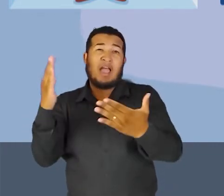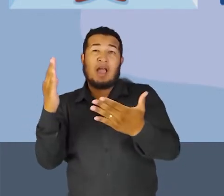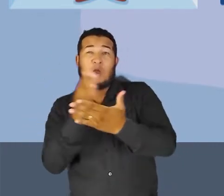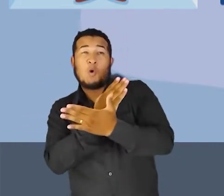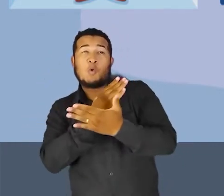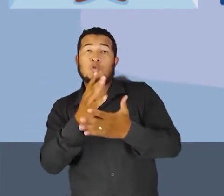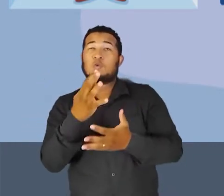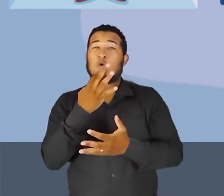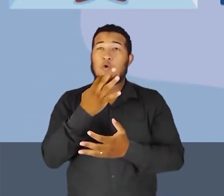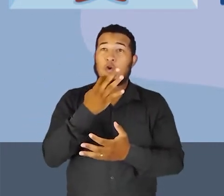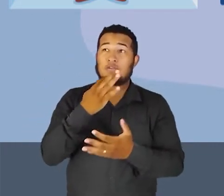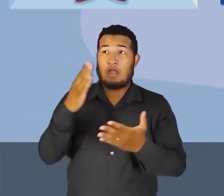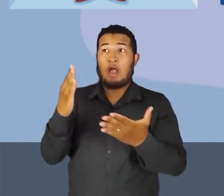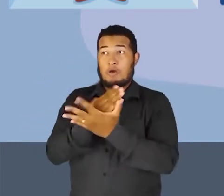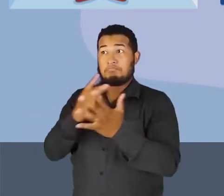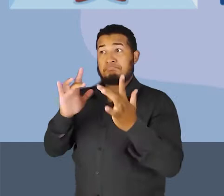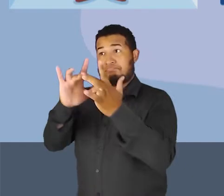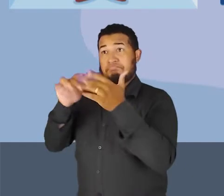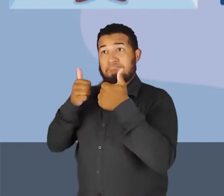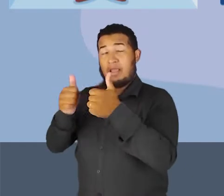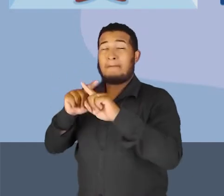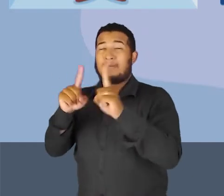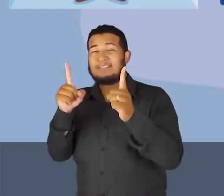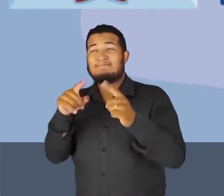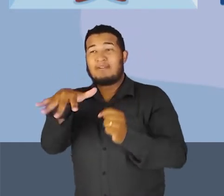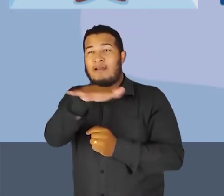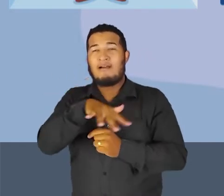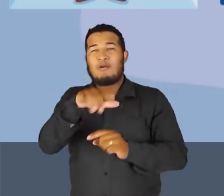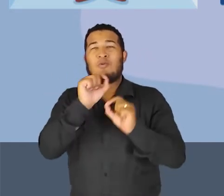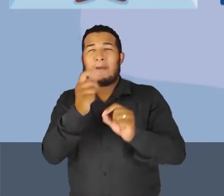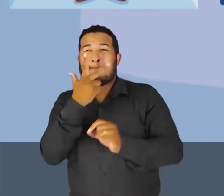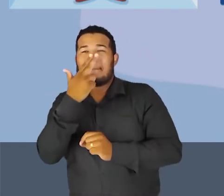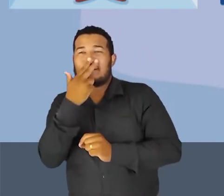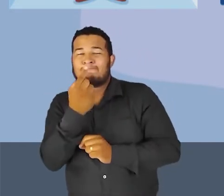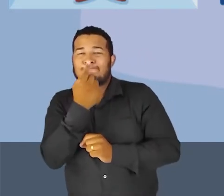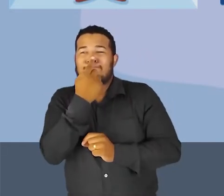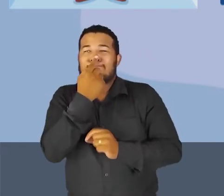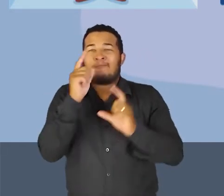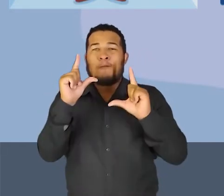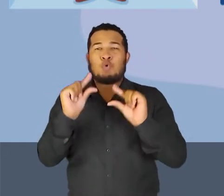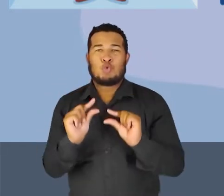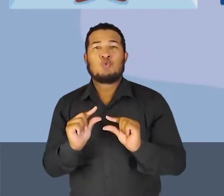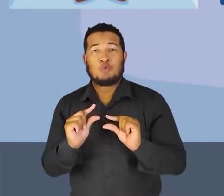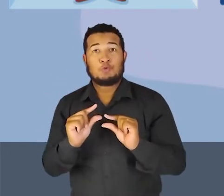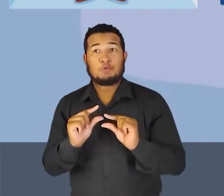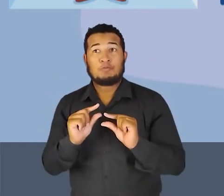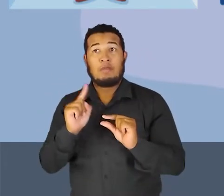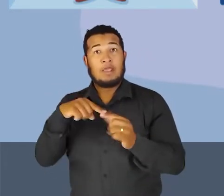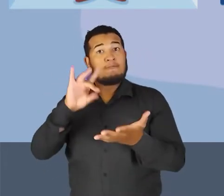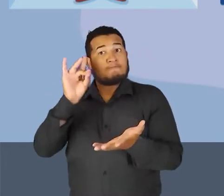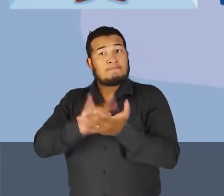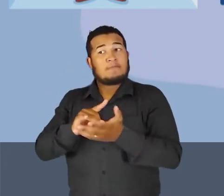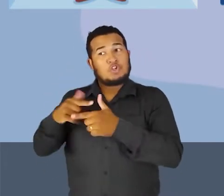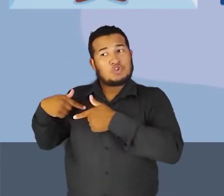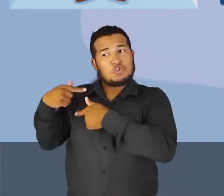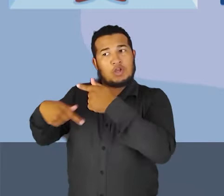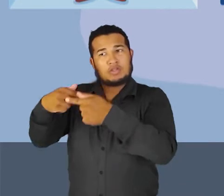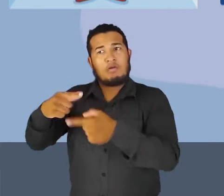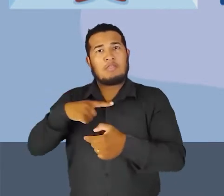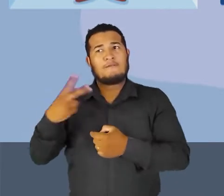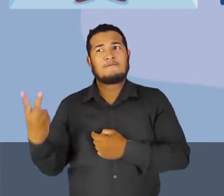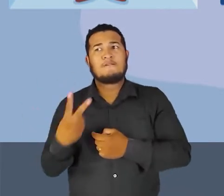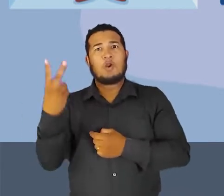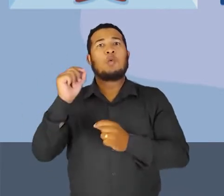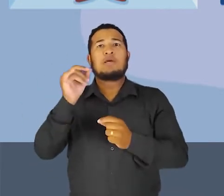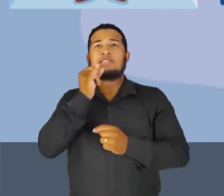conhecem, alguns se relacionam bem ao mundo digital, mas é uma familiaridade um pouco mais reduzida. É uma geração também, são gerações